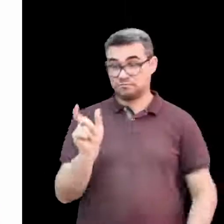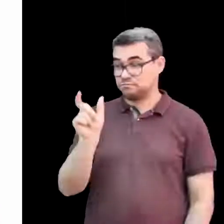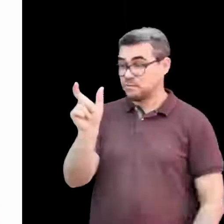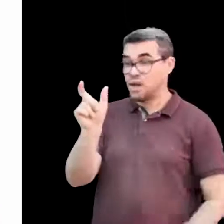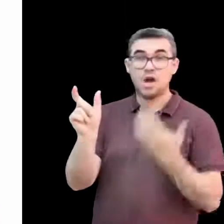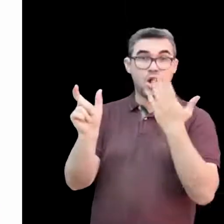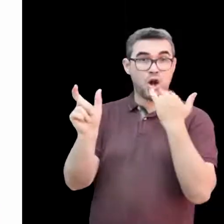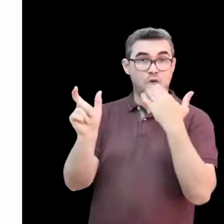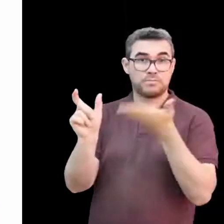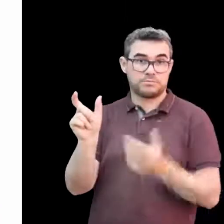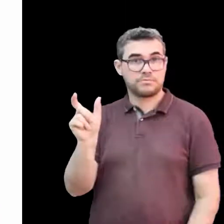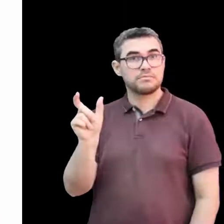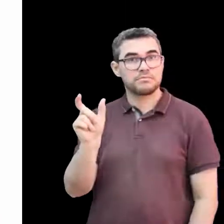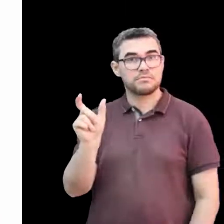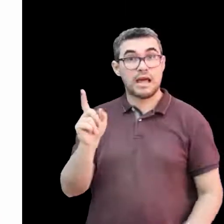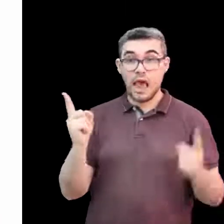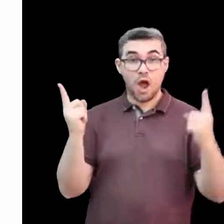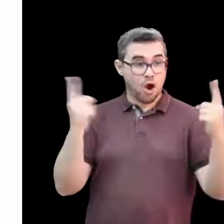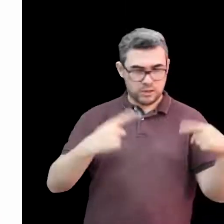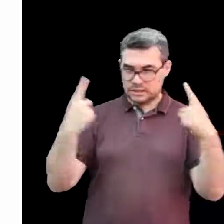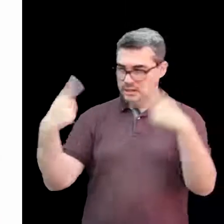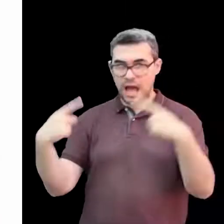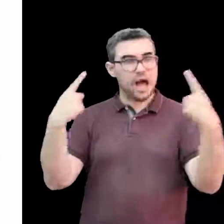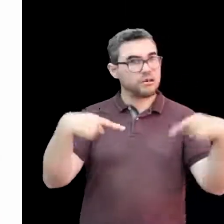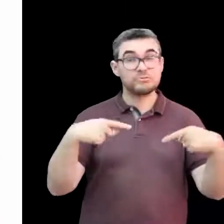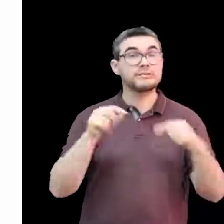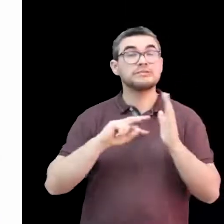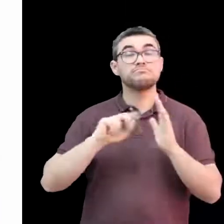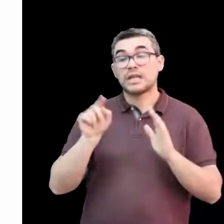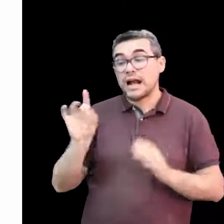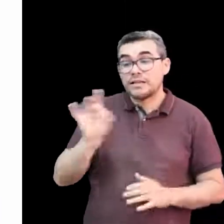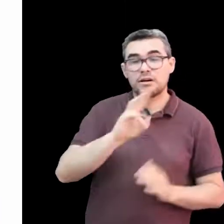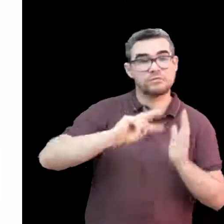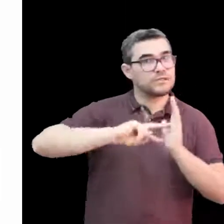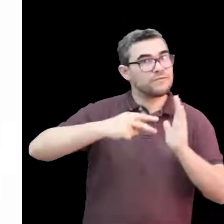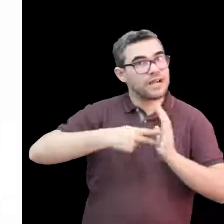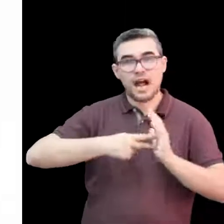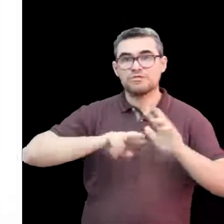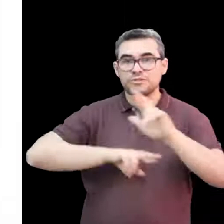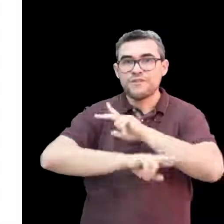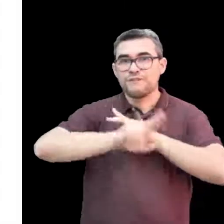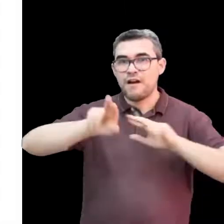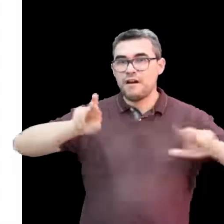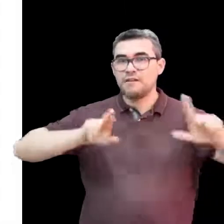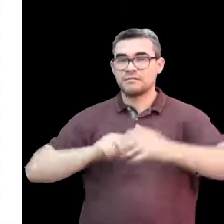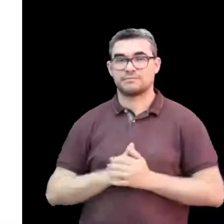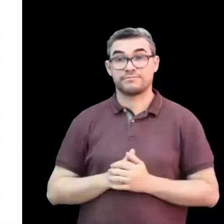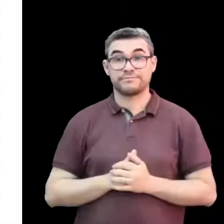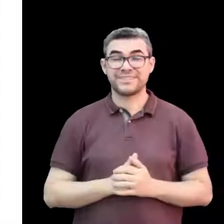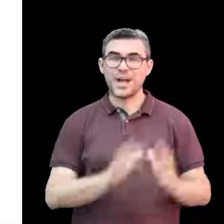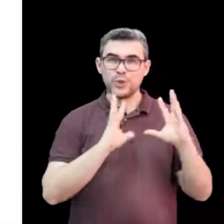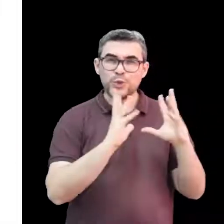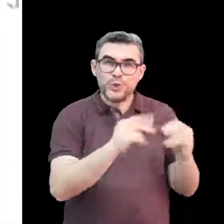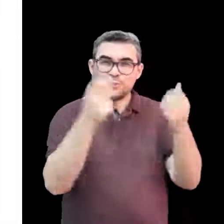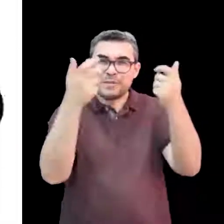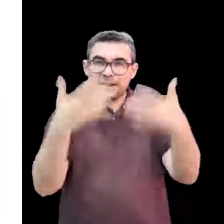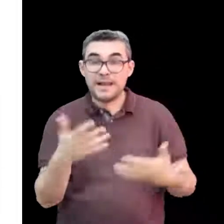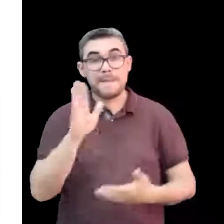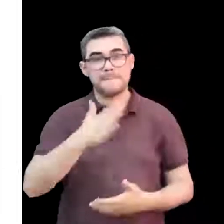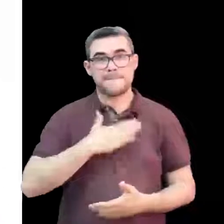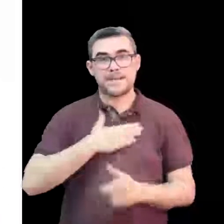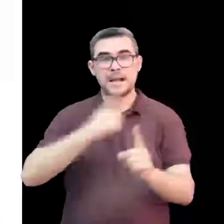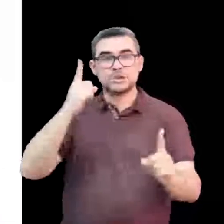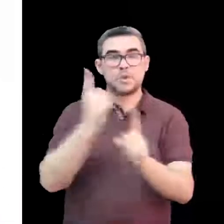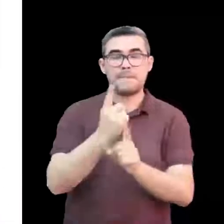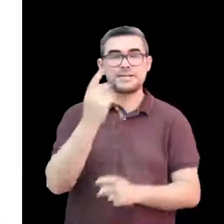no sentido de posição oposta, de coexistência, bem entendido. Isso tudo tem a ver com a minha descoberta